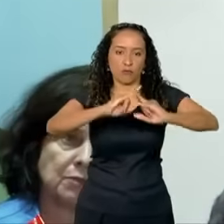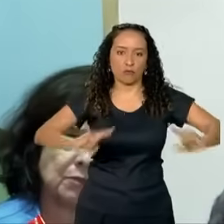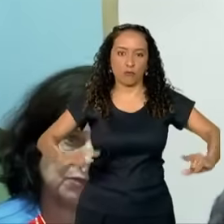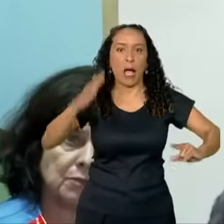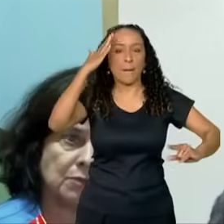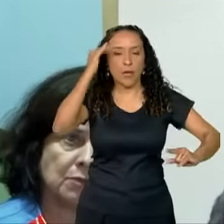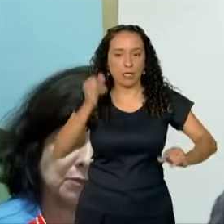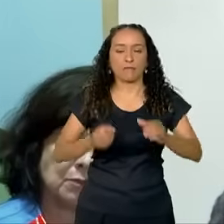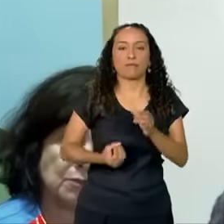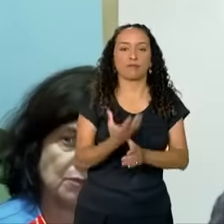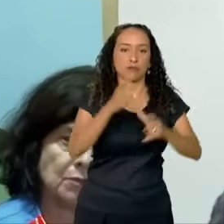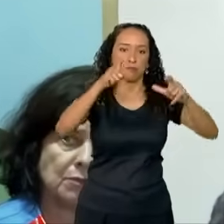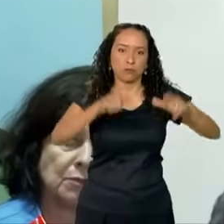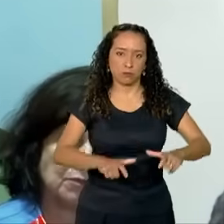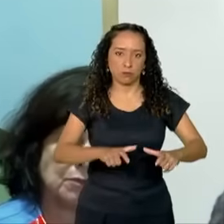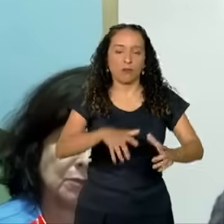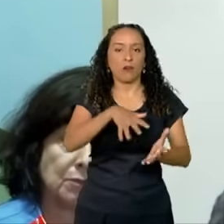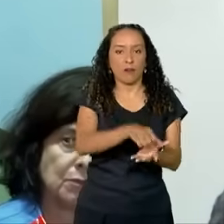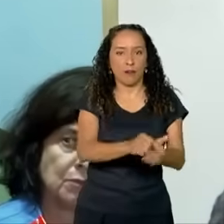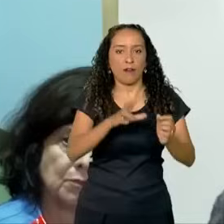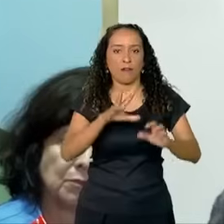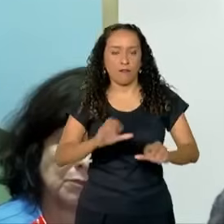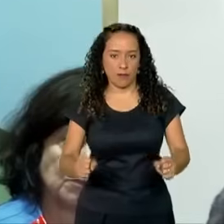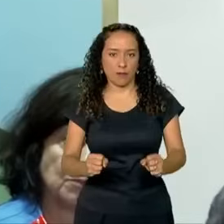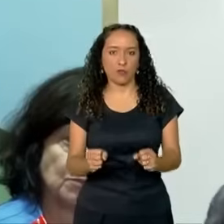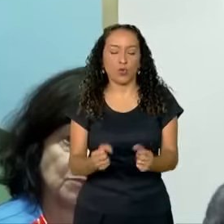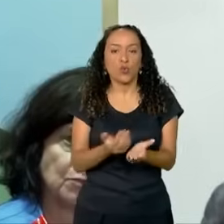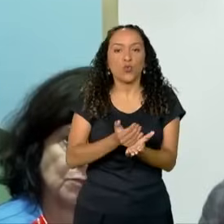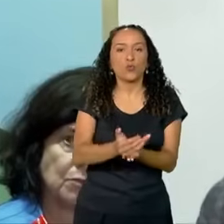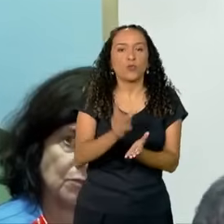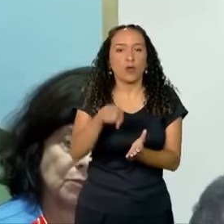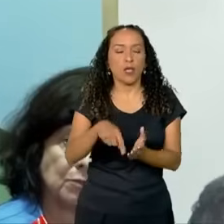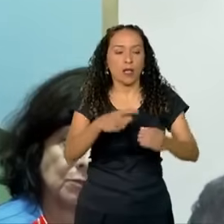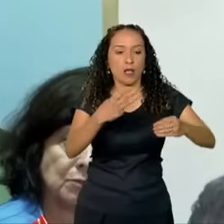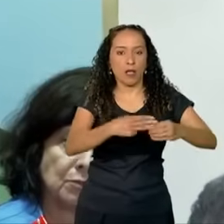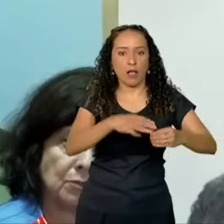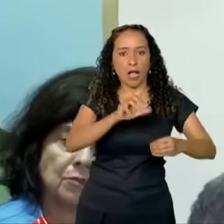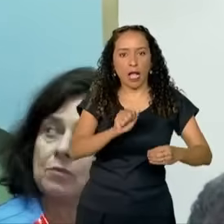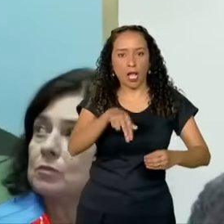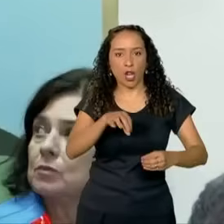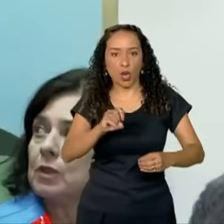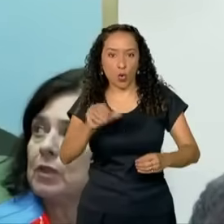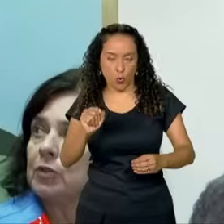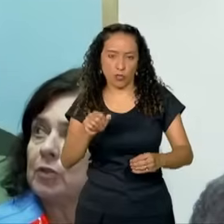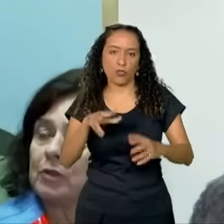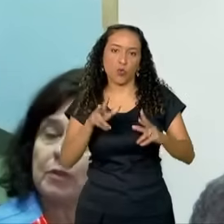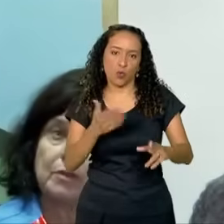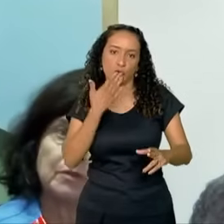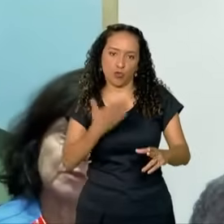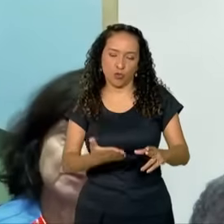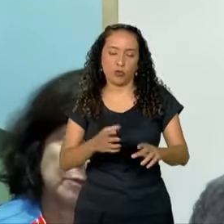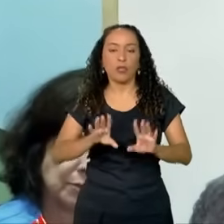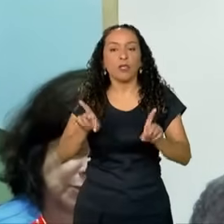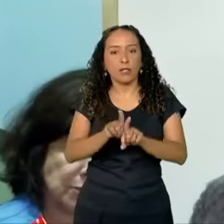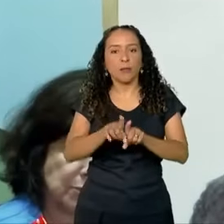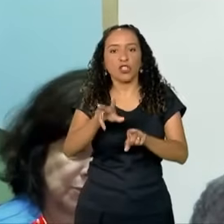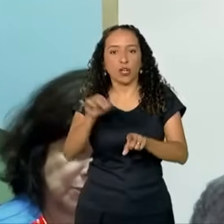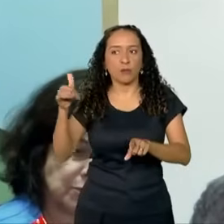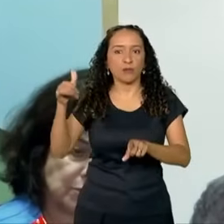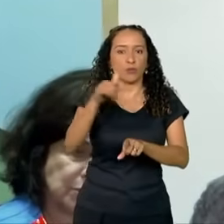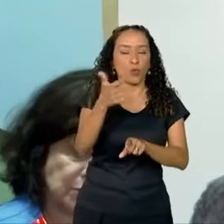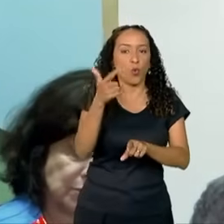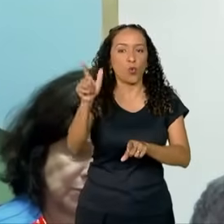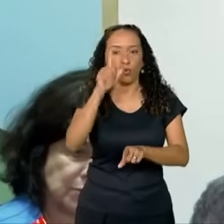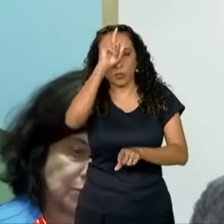vamos instalar esse hospital de campanha. Inicialmente, a previsão é o município de Canoas, como foi nos solicitado. E já estamos trazendo um